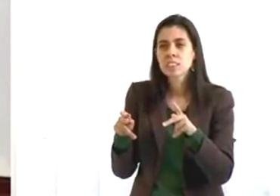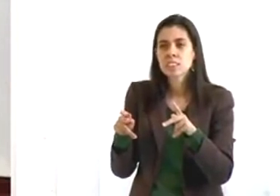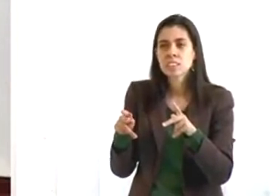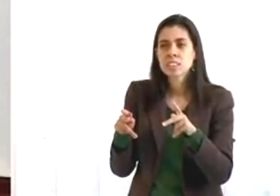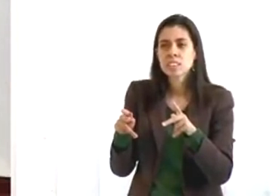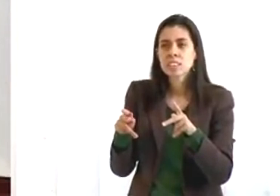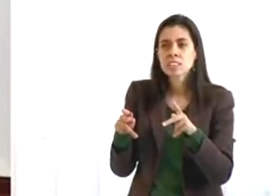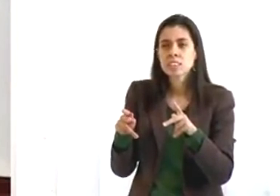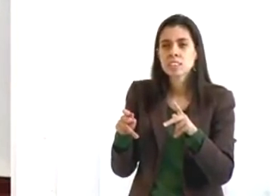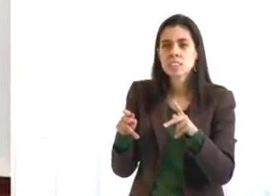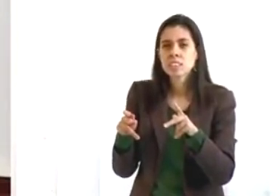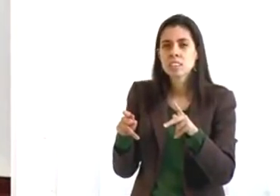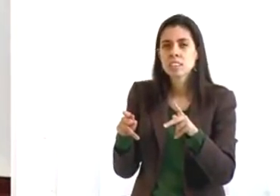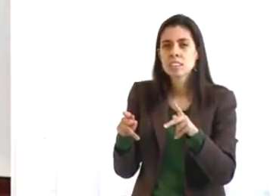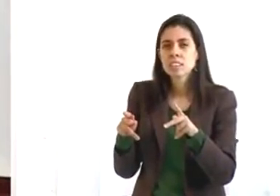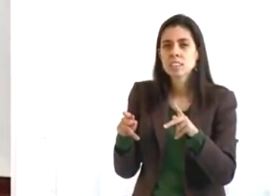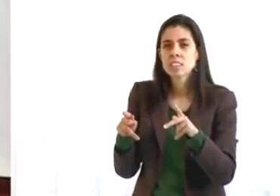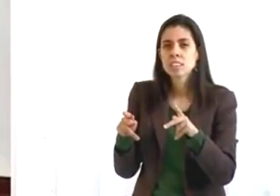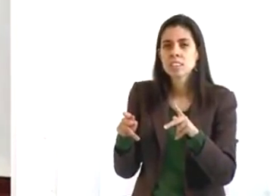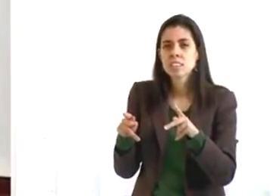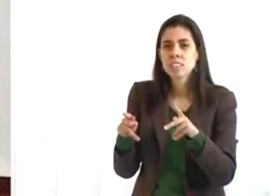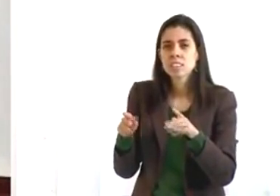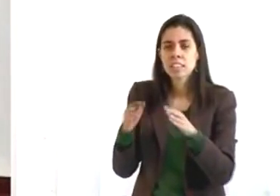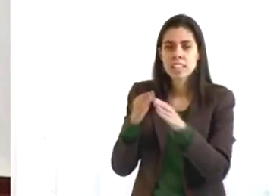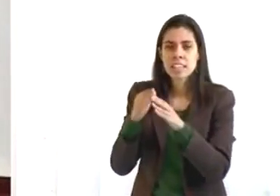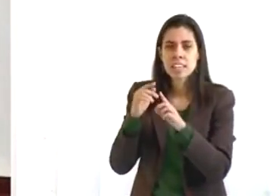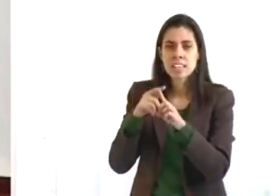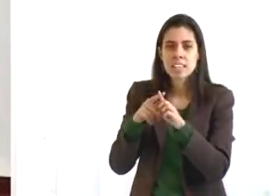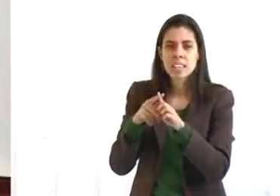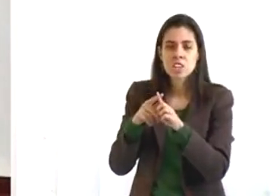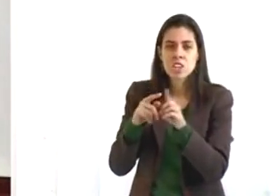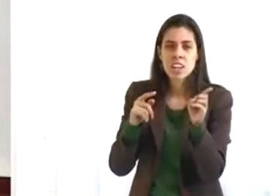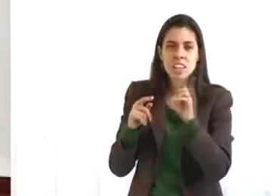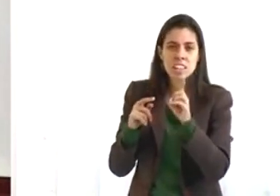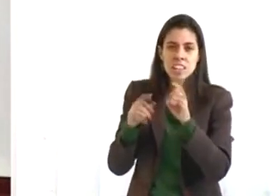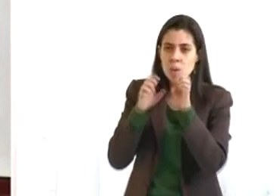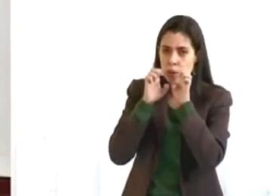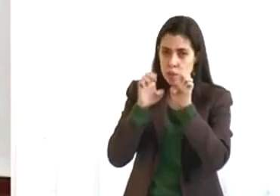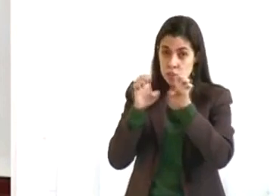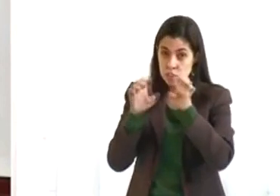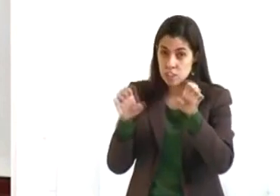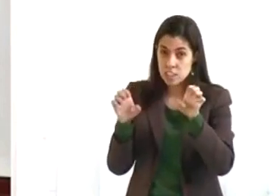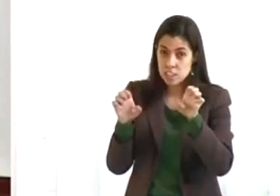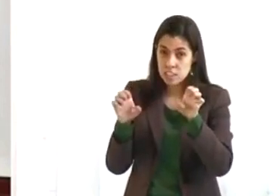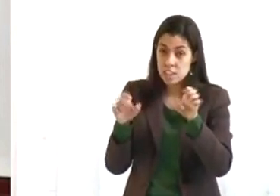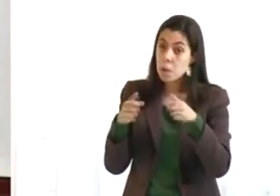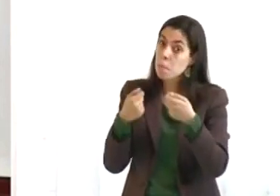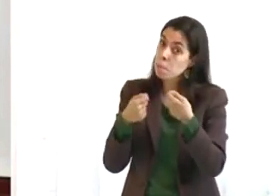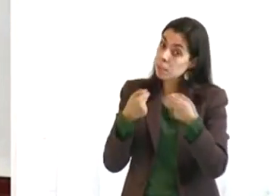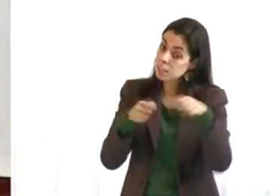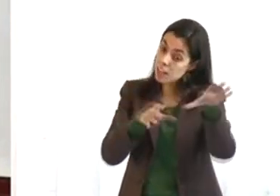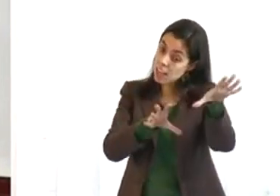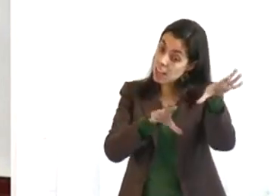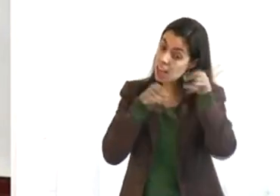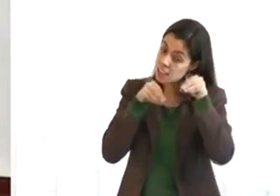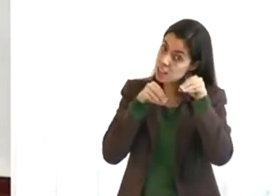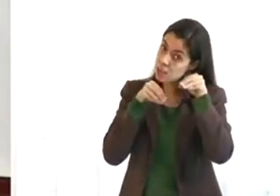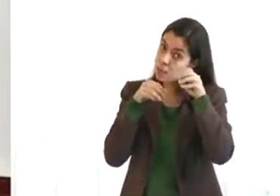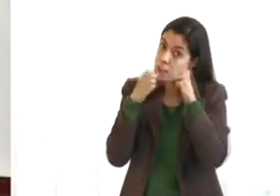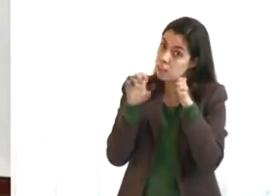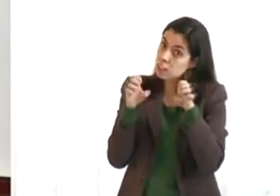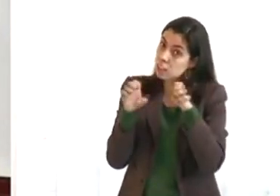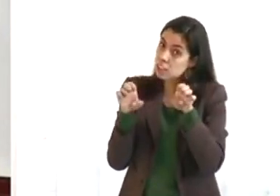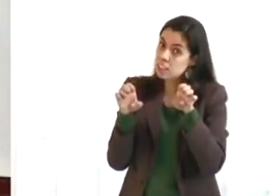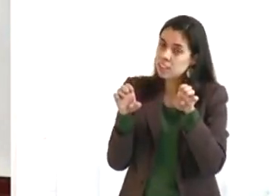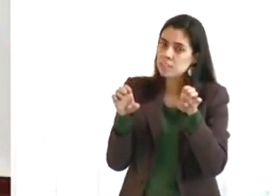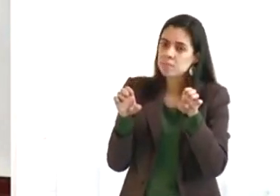evangeliza precisa ser evangelizada. Que Deus nos livre dessa frase servir para nós, mas que a nossa